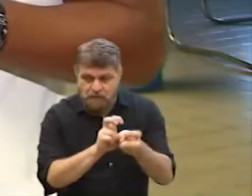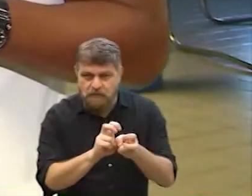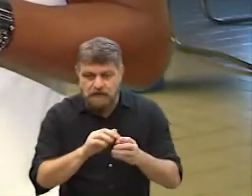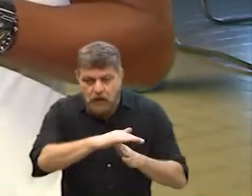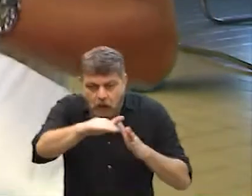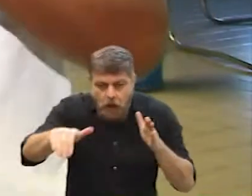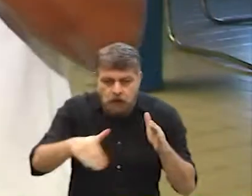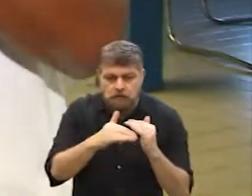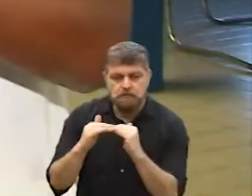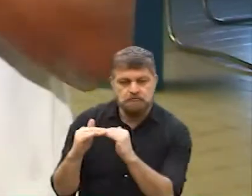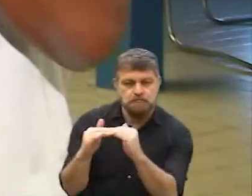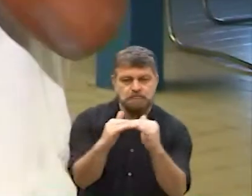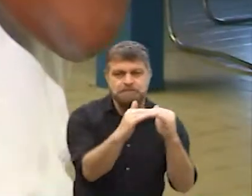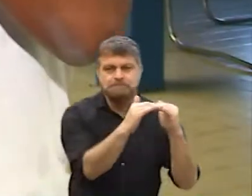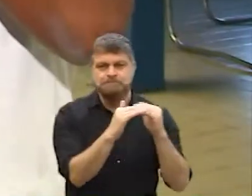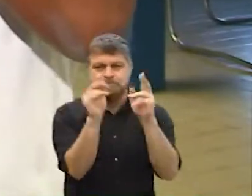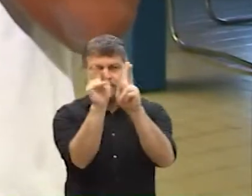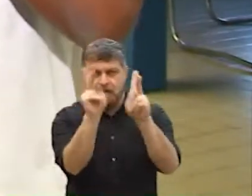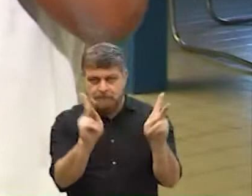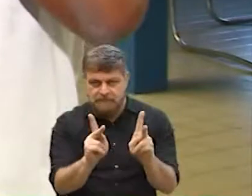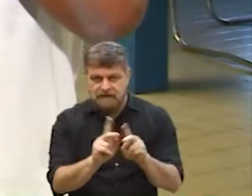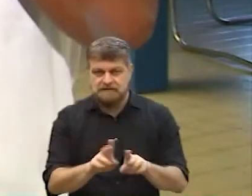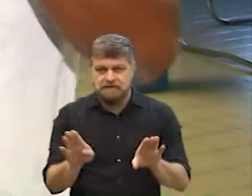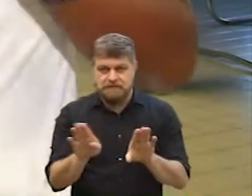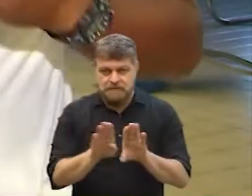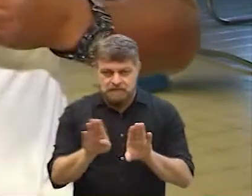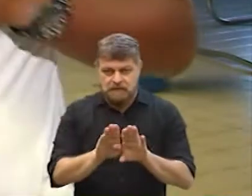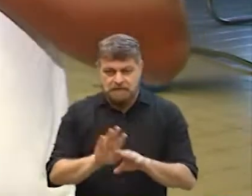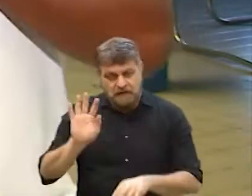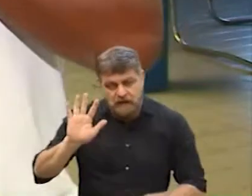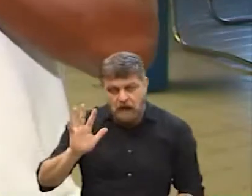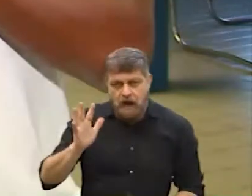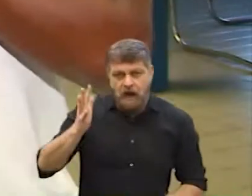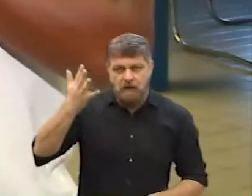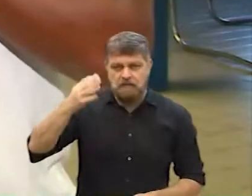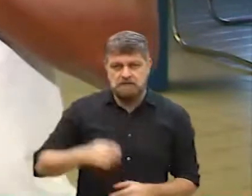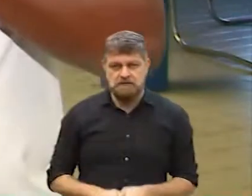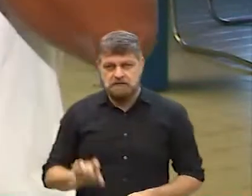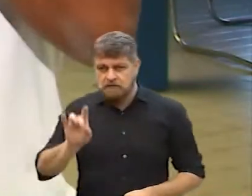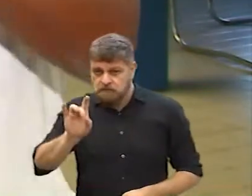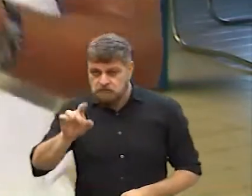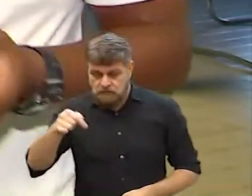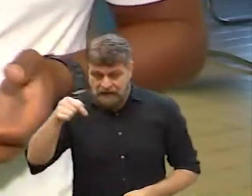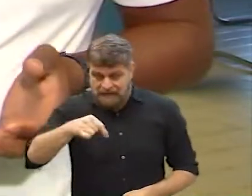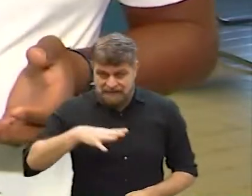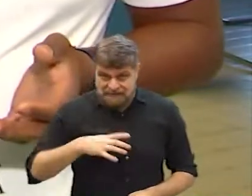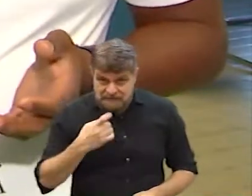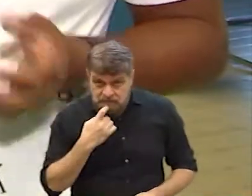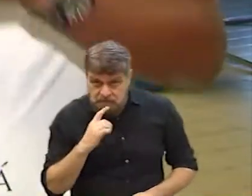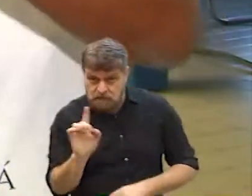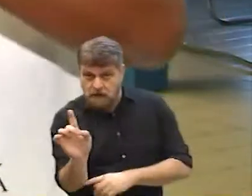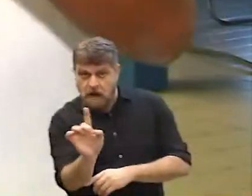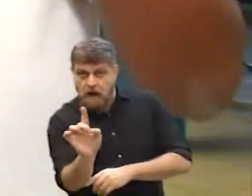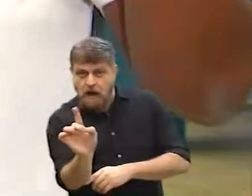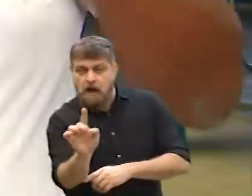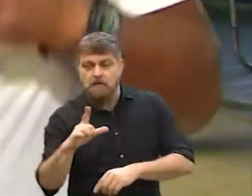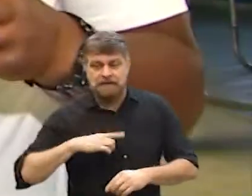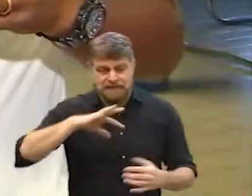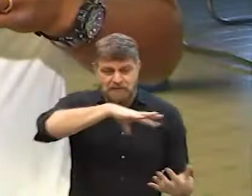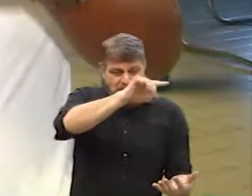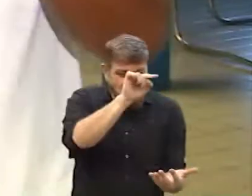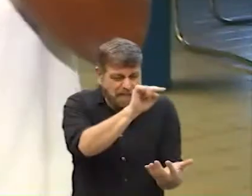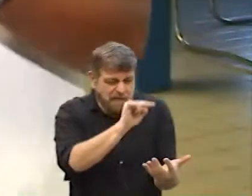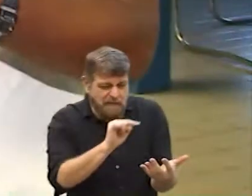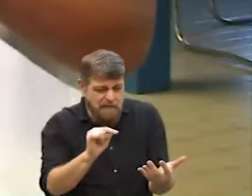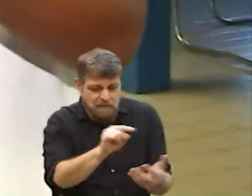são capoeiristas. Então esse benefício já vem acontecendo, não só aqui em Campinas, vem acontecendo no mundo